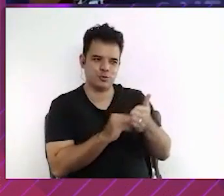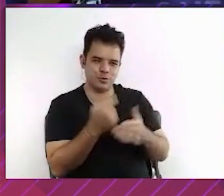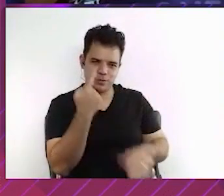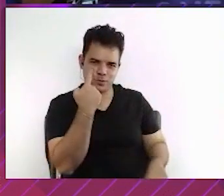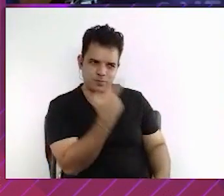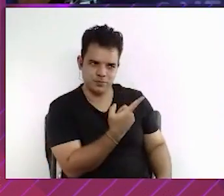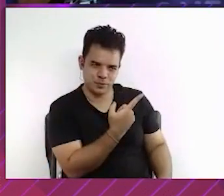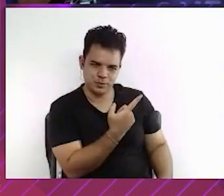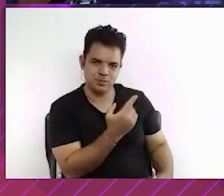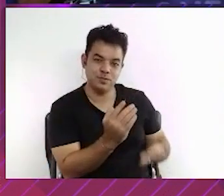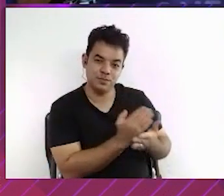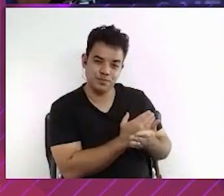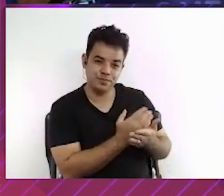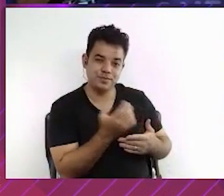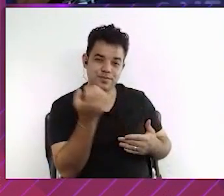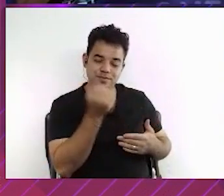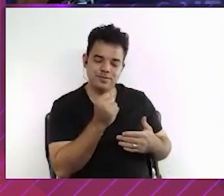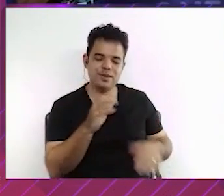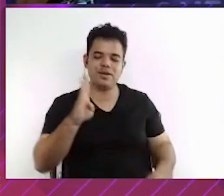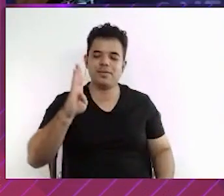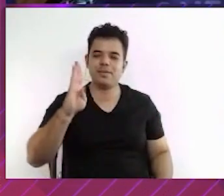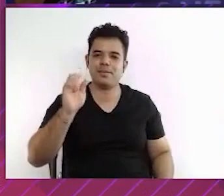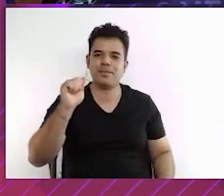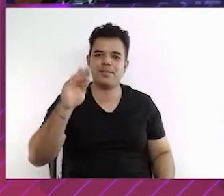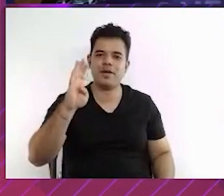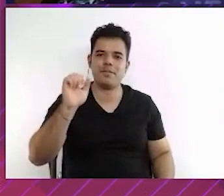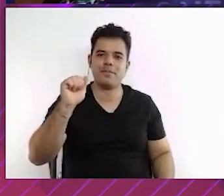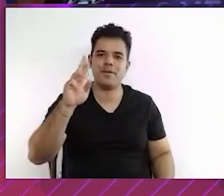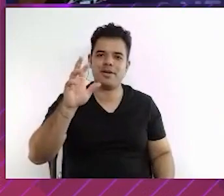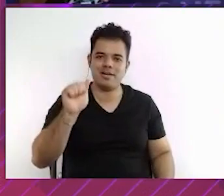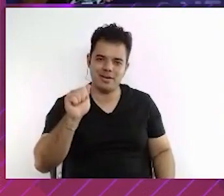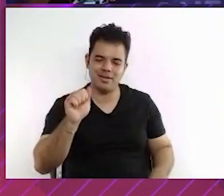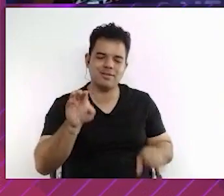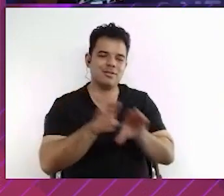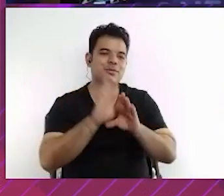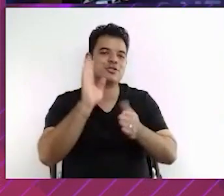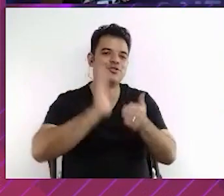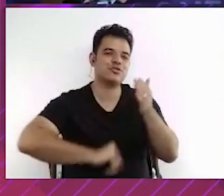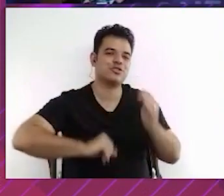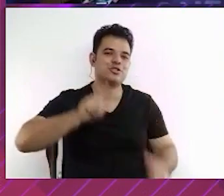em branco. Eu tirei a Bárbara, por exemplo, e a Lúcia.